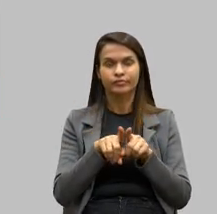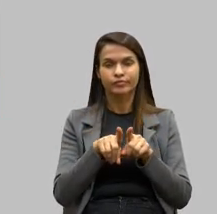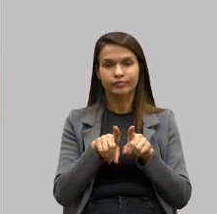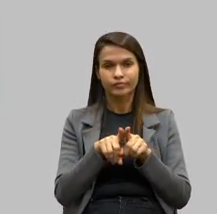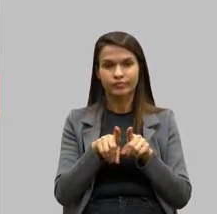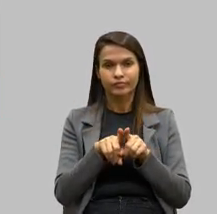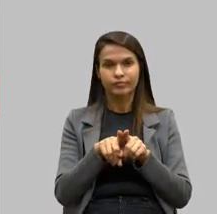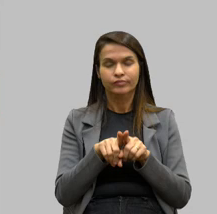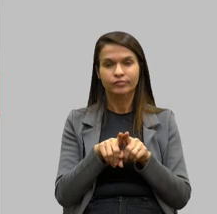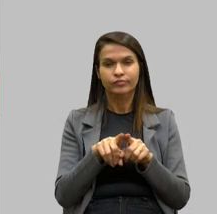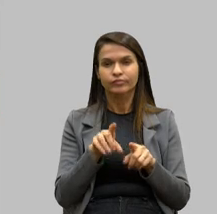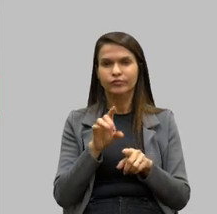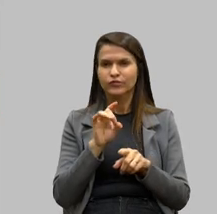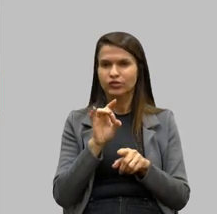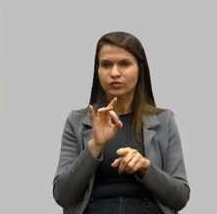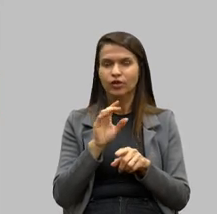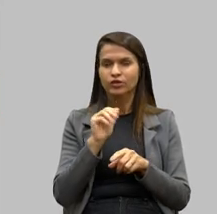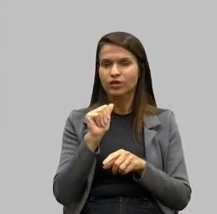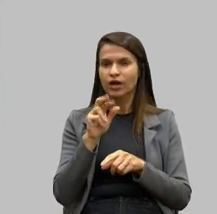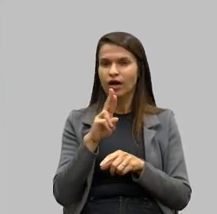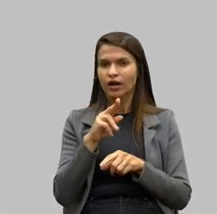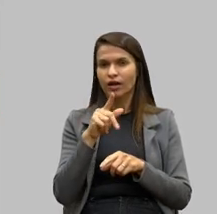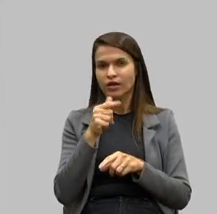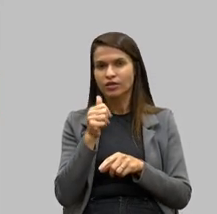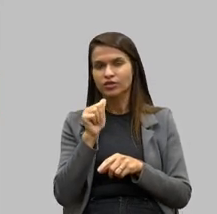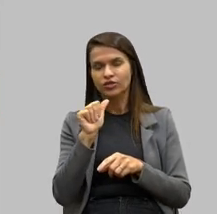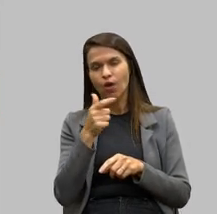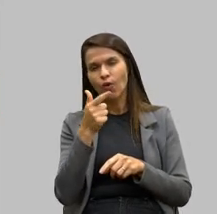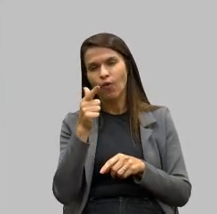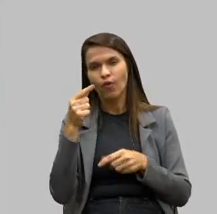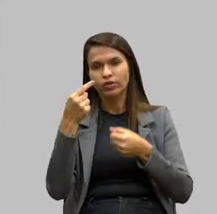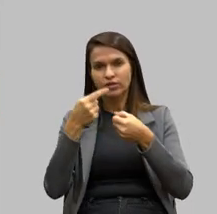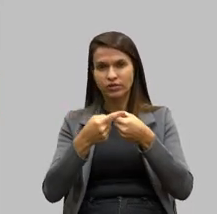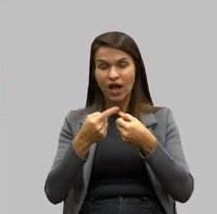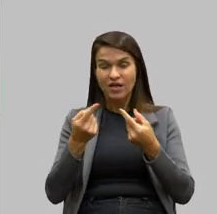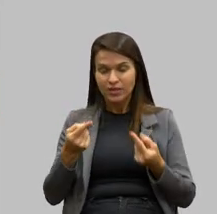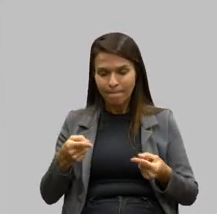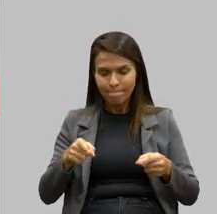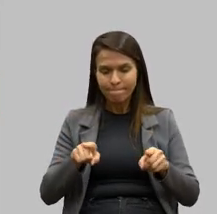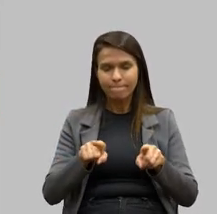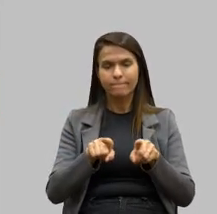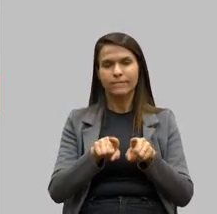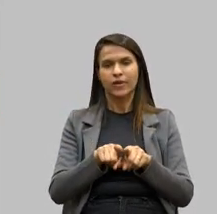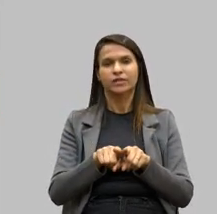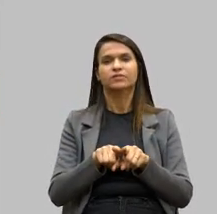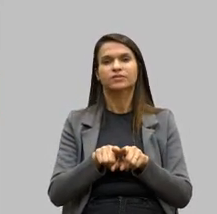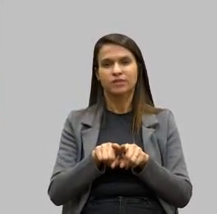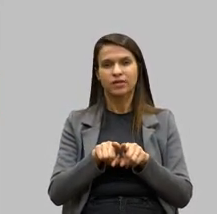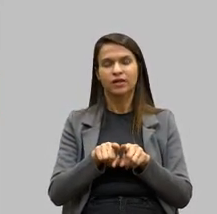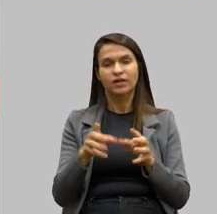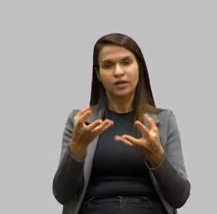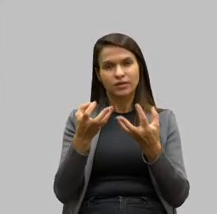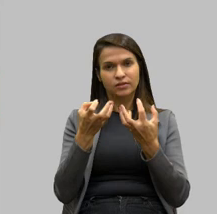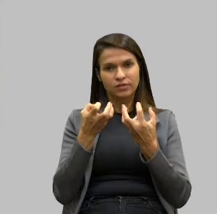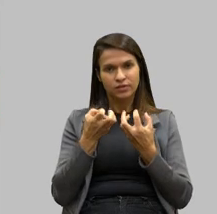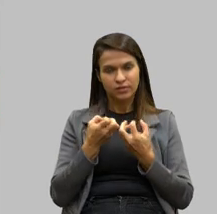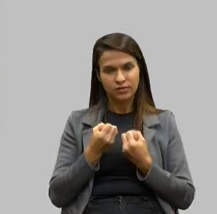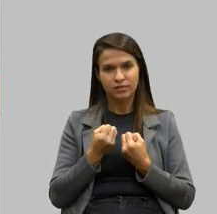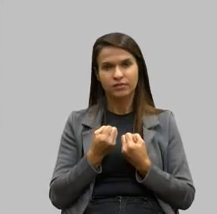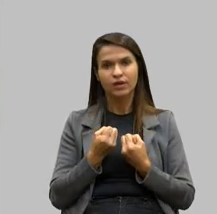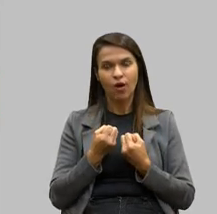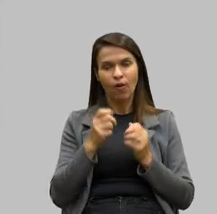não só de Araxá, mas de outras cidades, esta parceria desta adesão ao